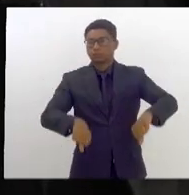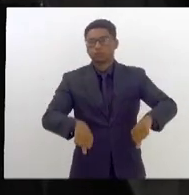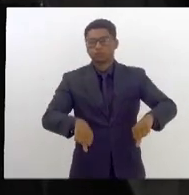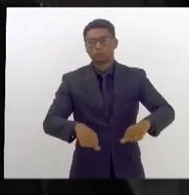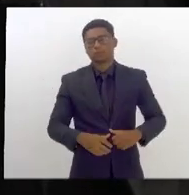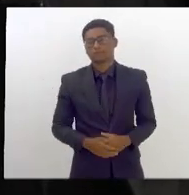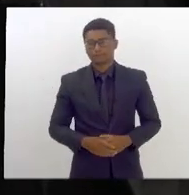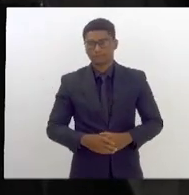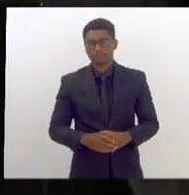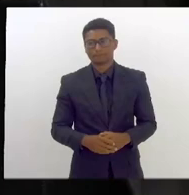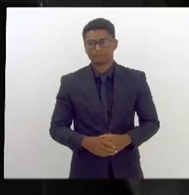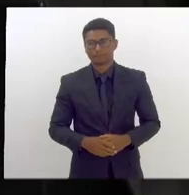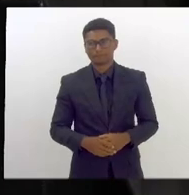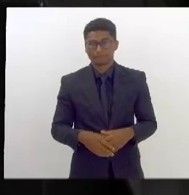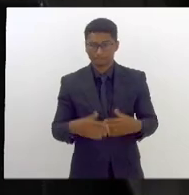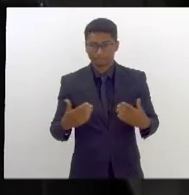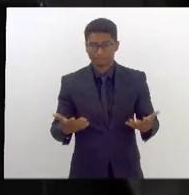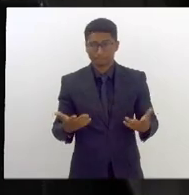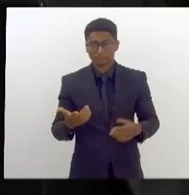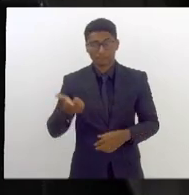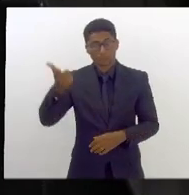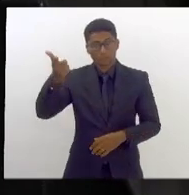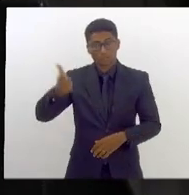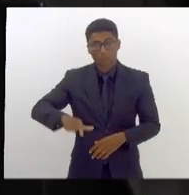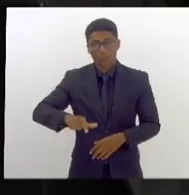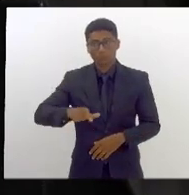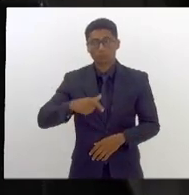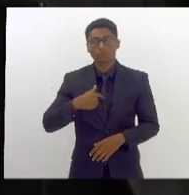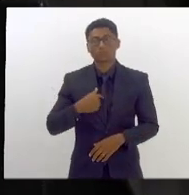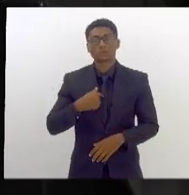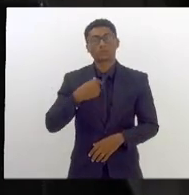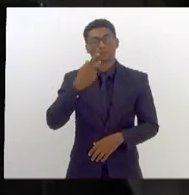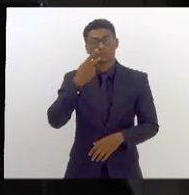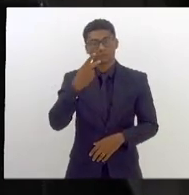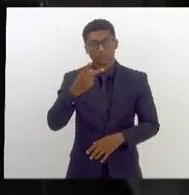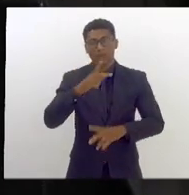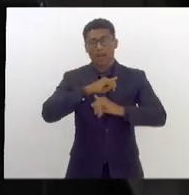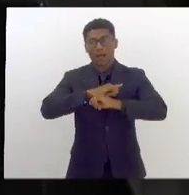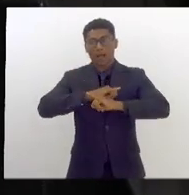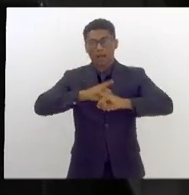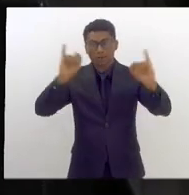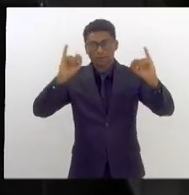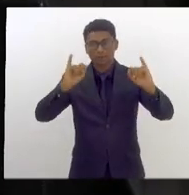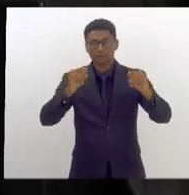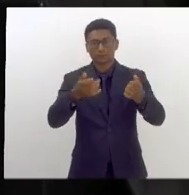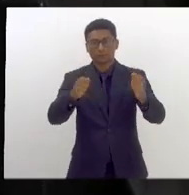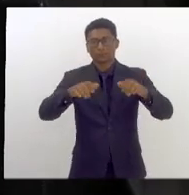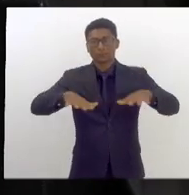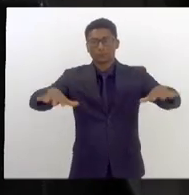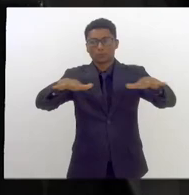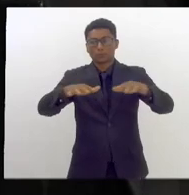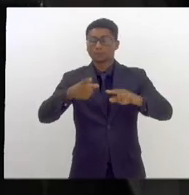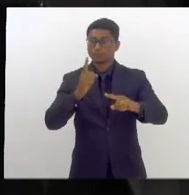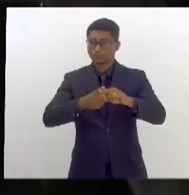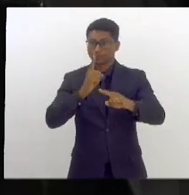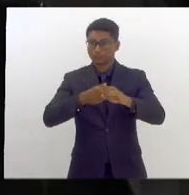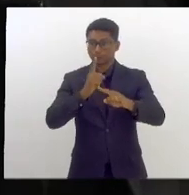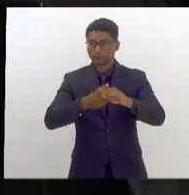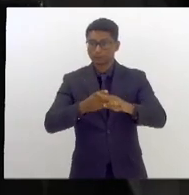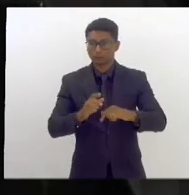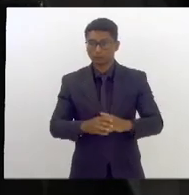não queria deixar mais uma vez esse alerta porque cabe